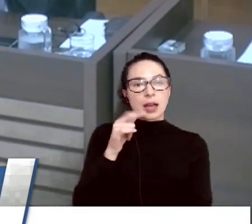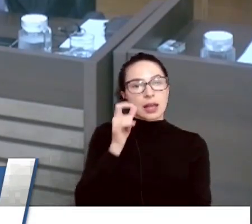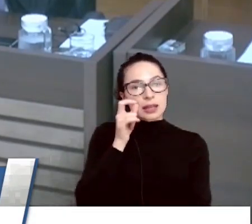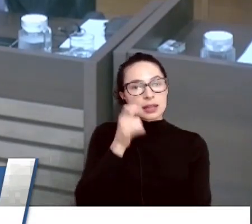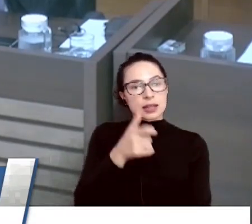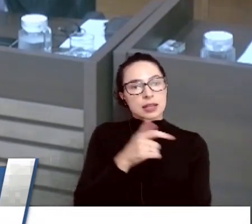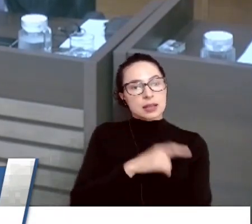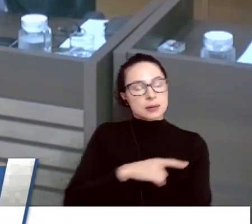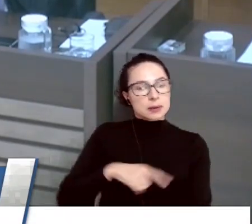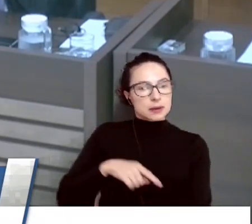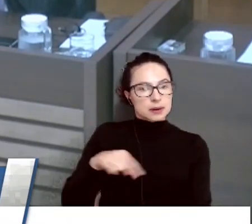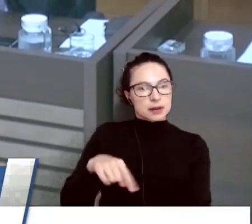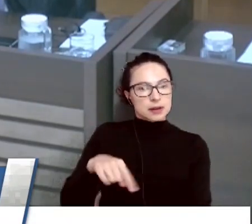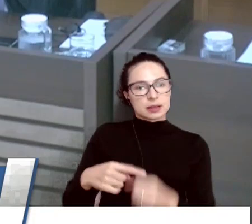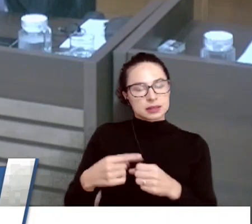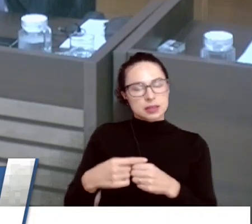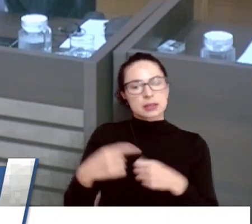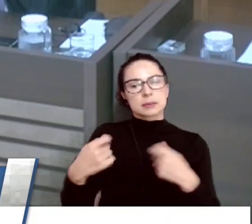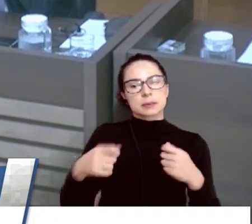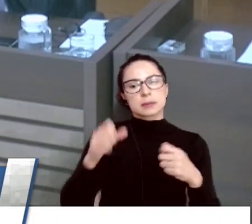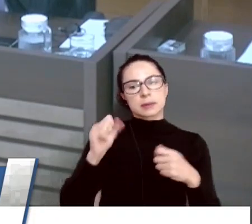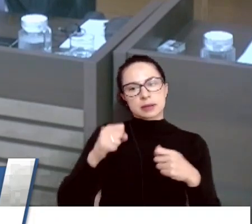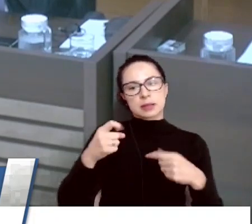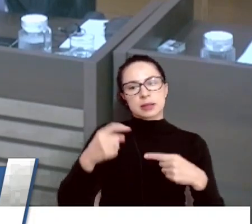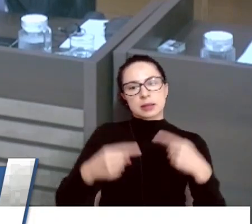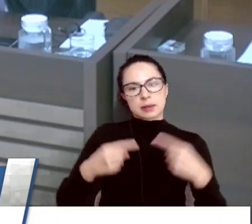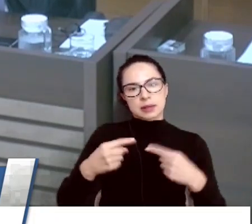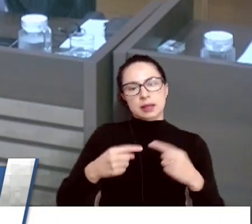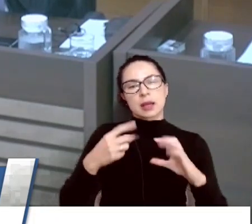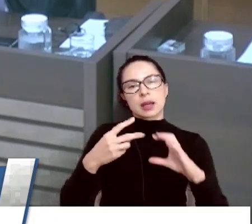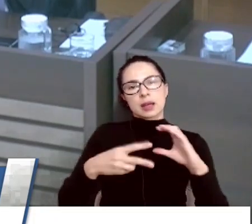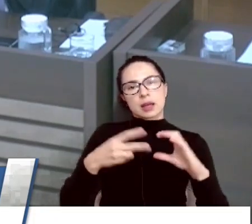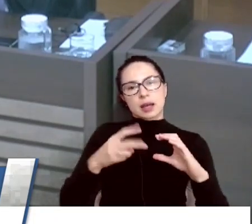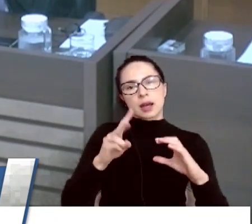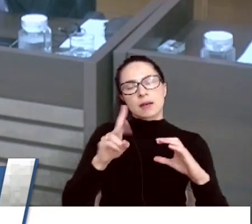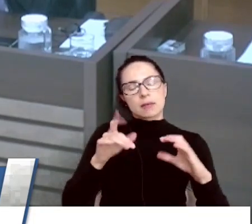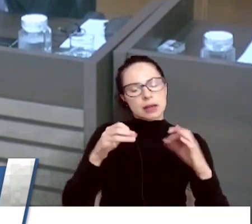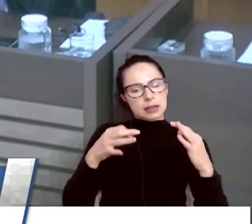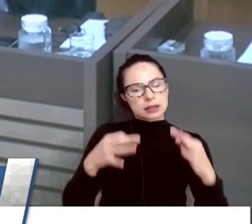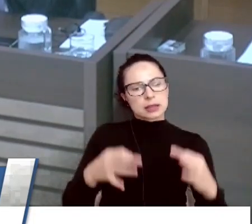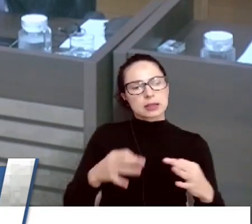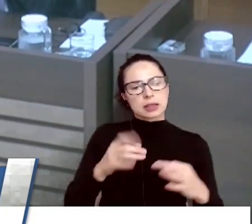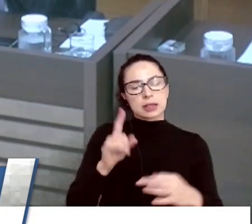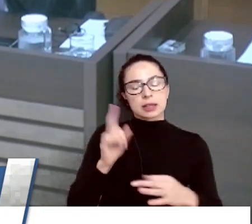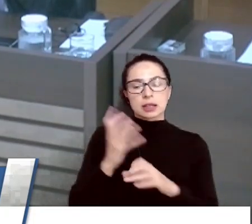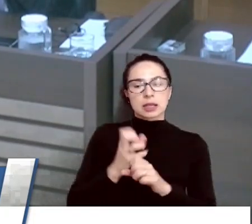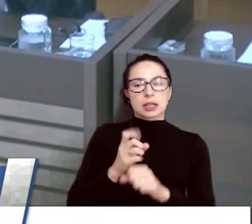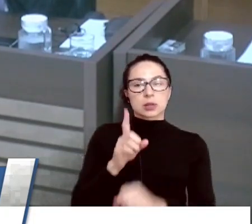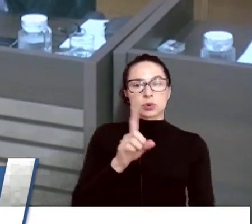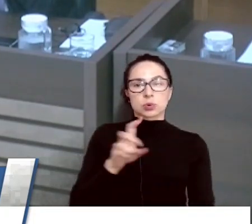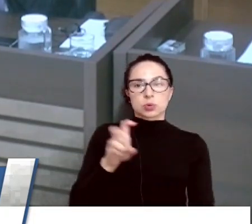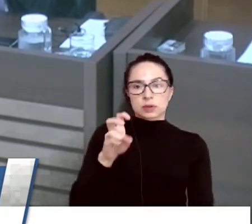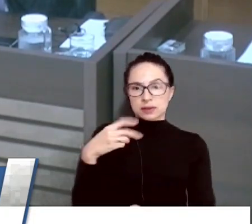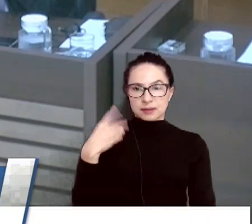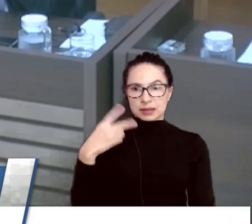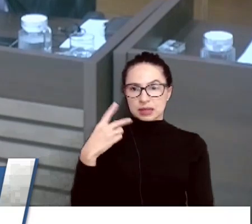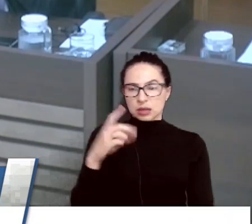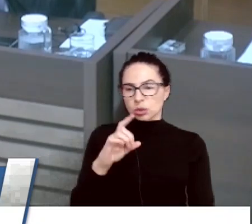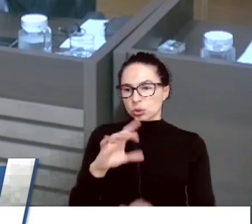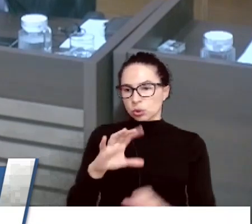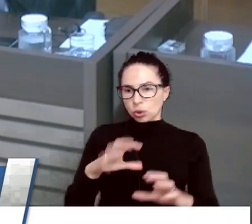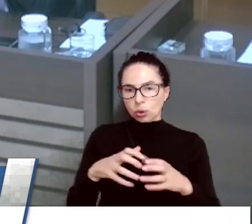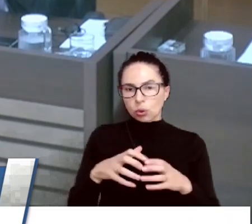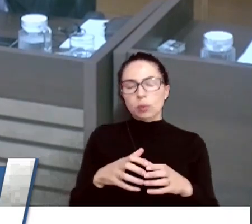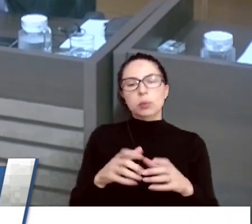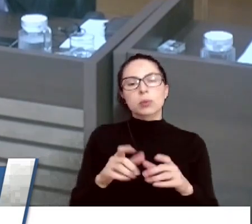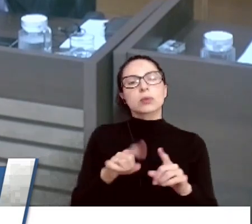e a gente tem sim que debater, e a Câmara Municipal, você pode ter certeza que aqui os 15 vereadores, não só a comissão, mas está